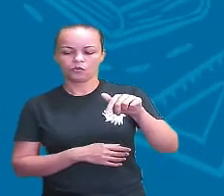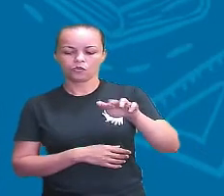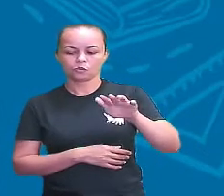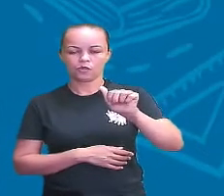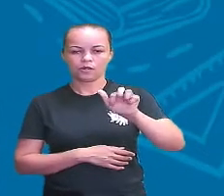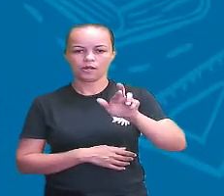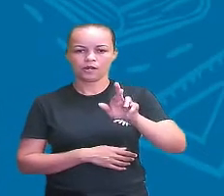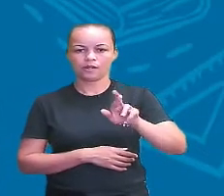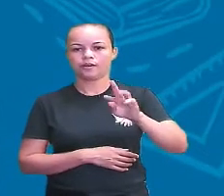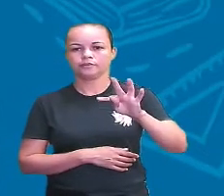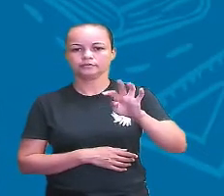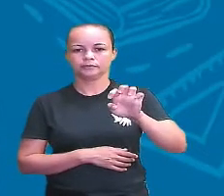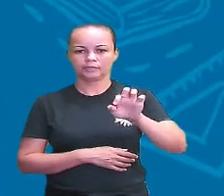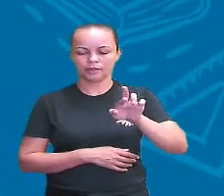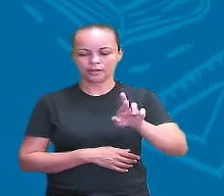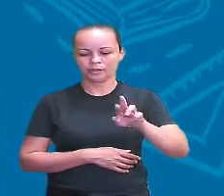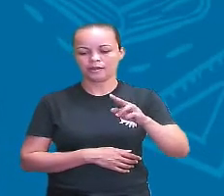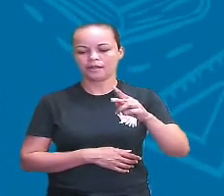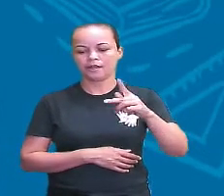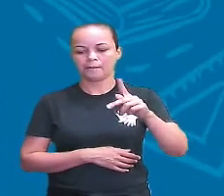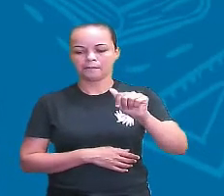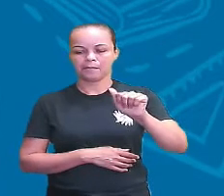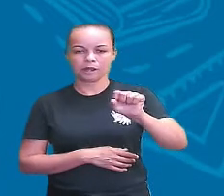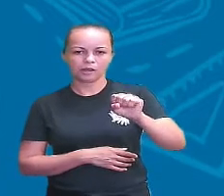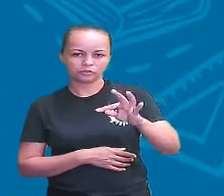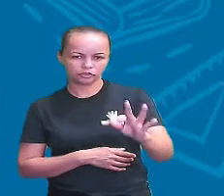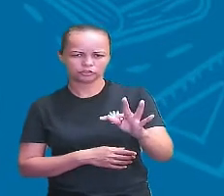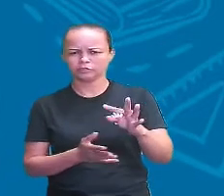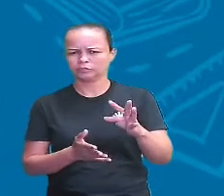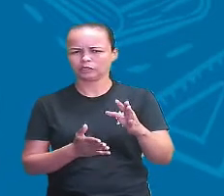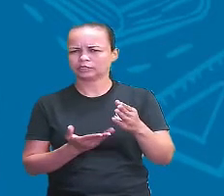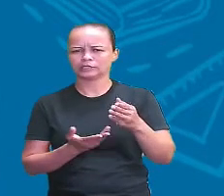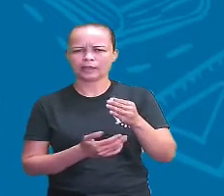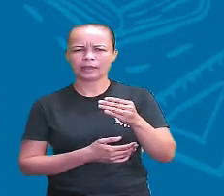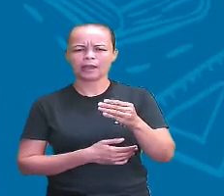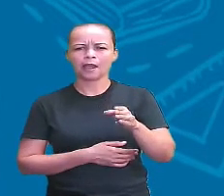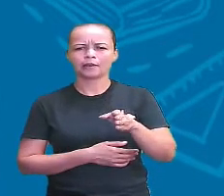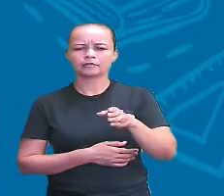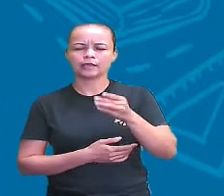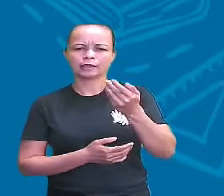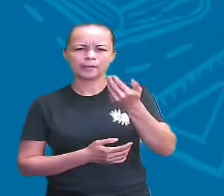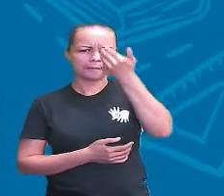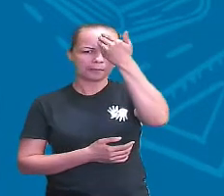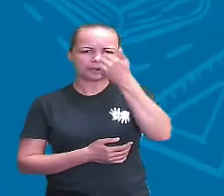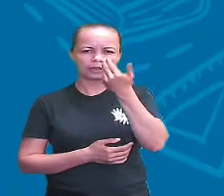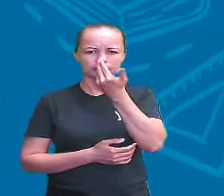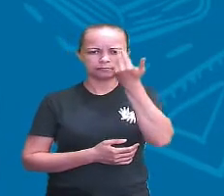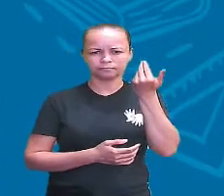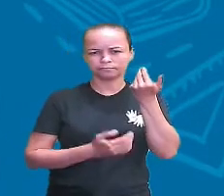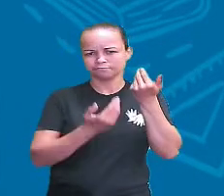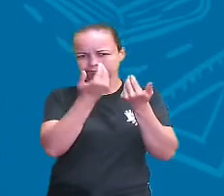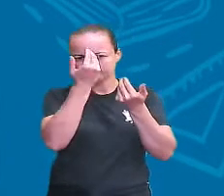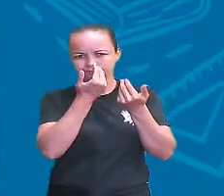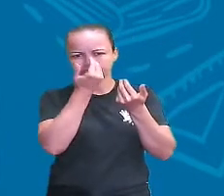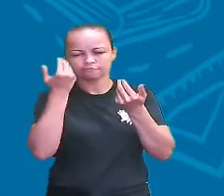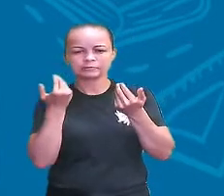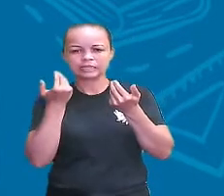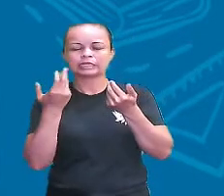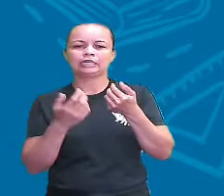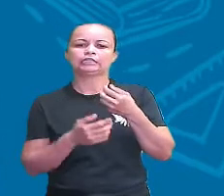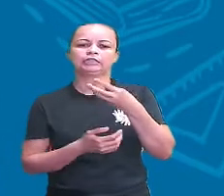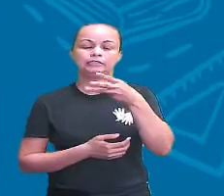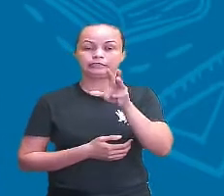hora. Então, a quarter past. Dizer que passou metade, ou seja, 30 minutos, half past. Para dizer